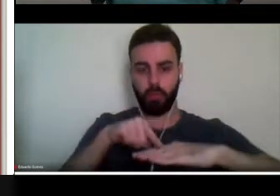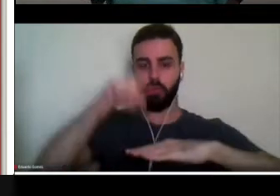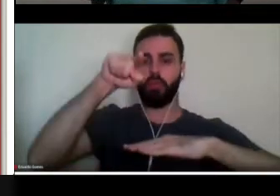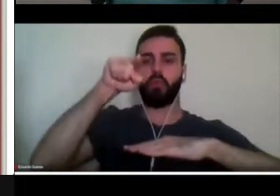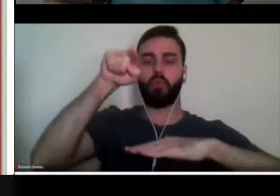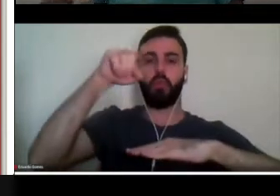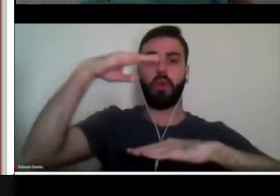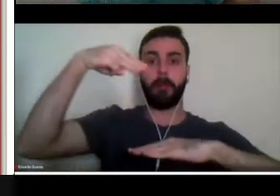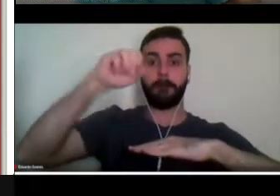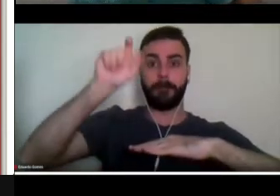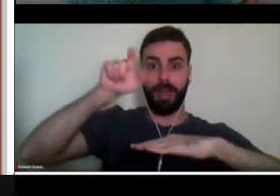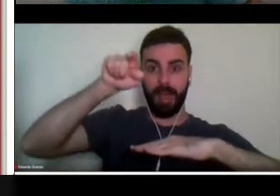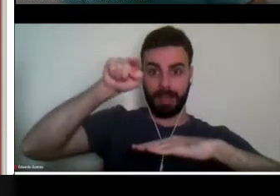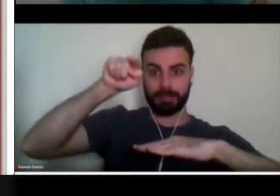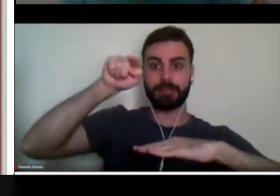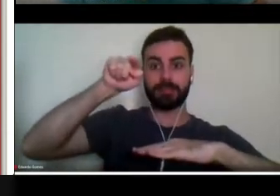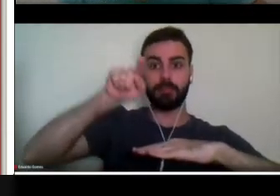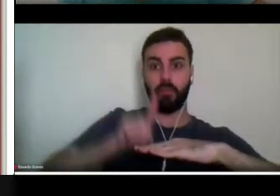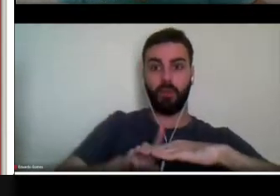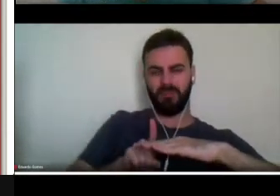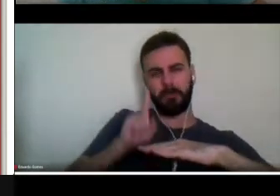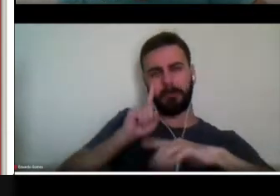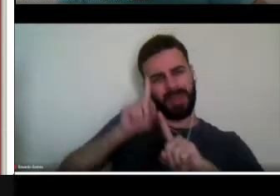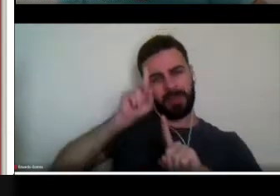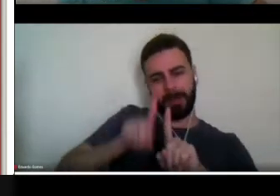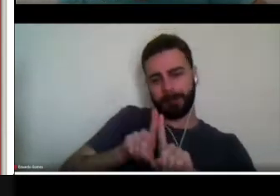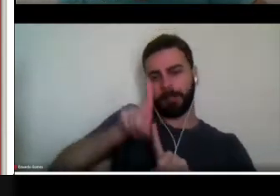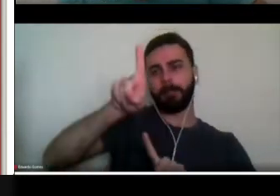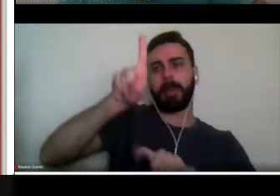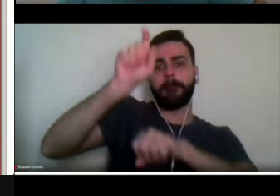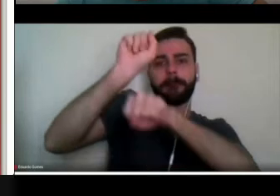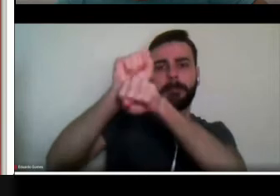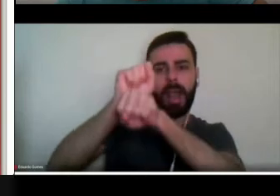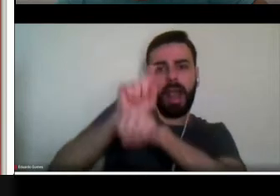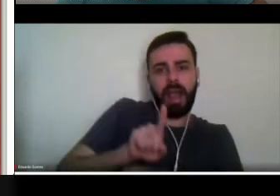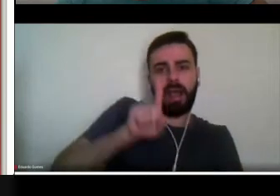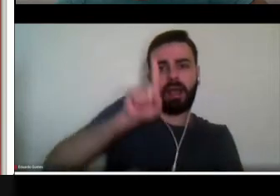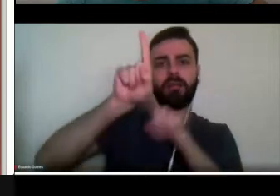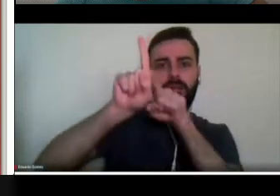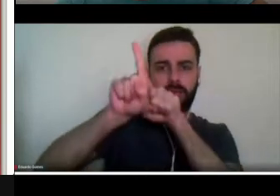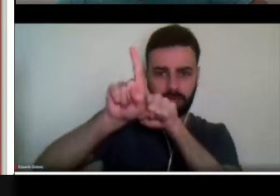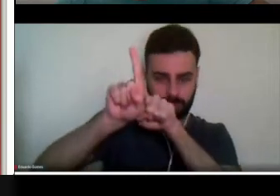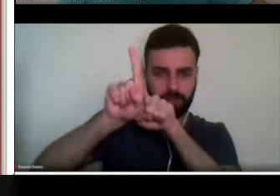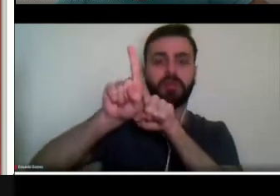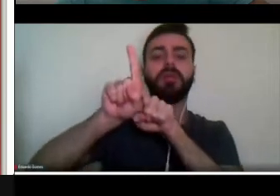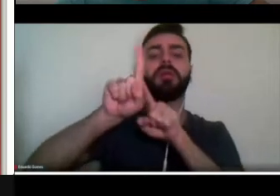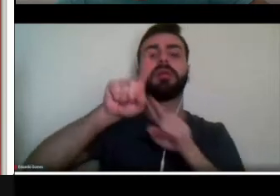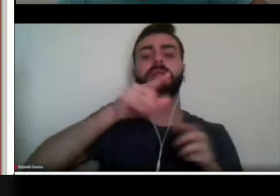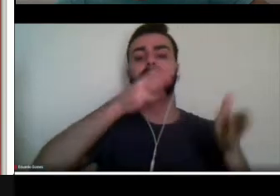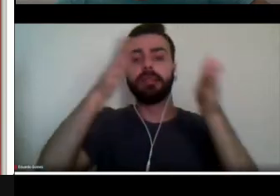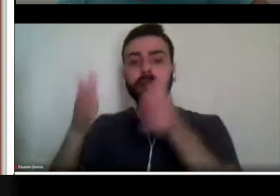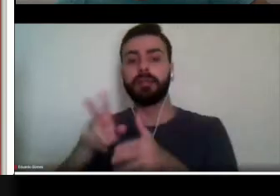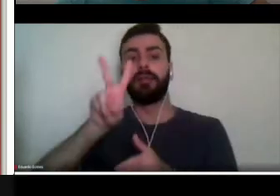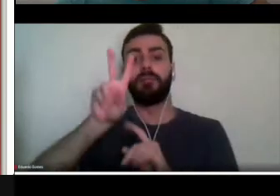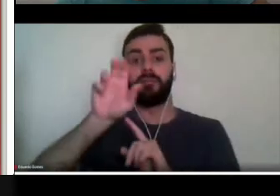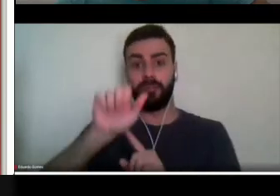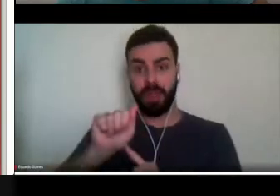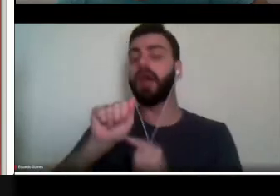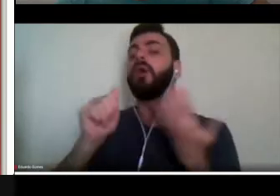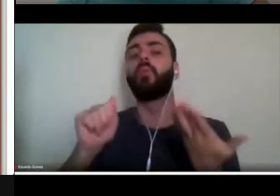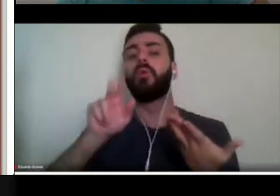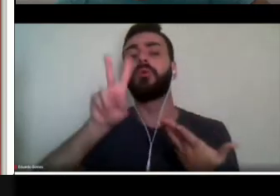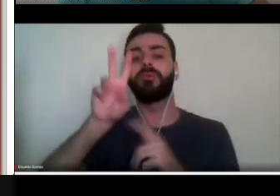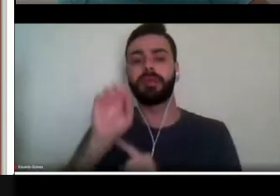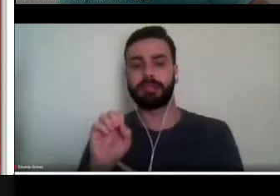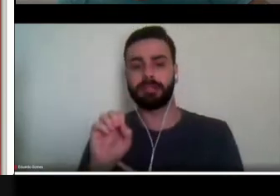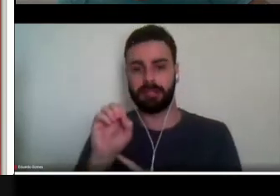o foguete vai parar, certo? E esse V0 aqui é a velocidade em A, certo? Então, eu tenho aqui que esse